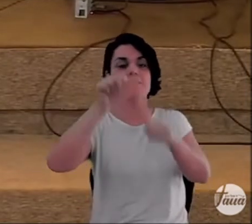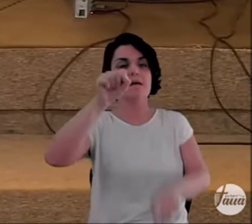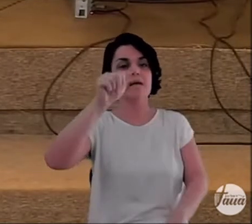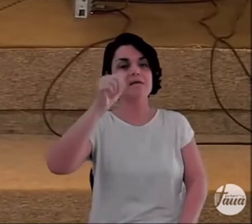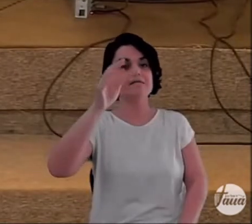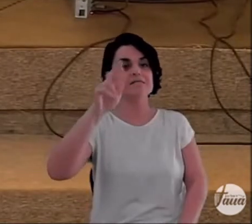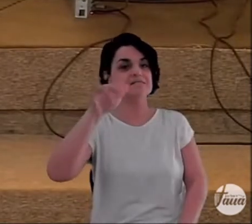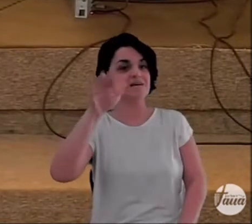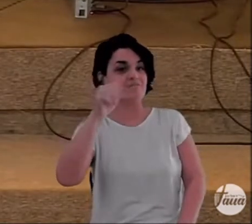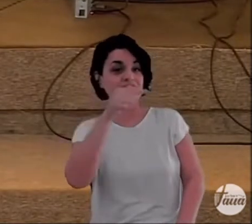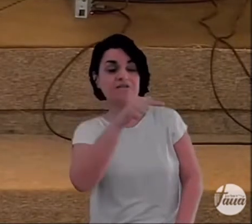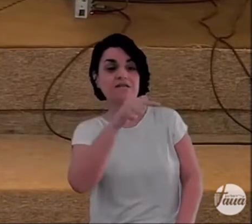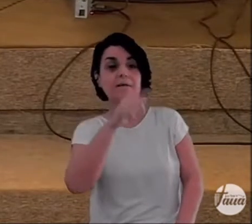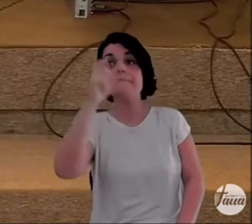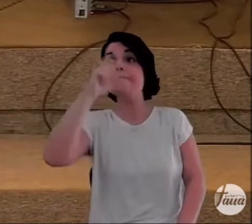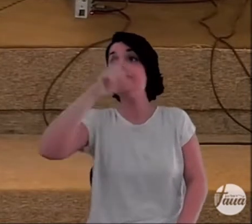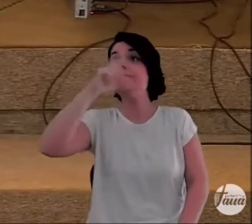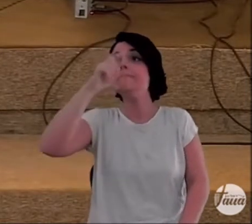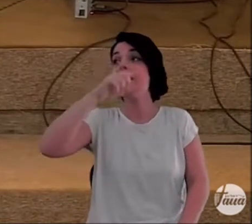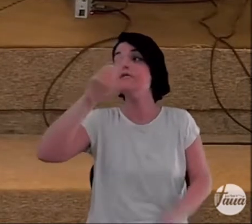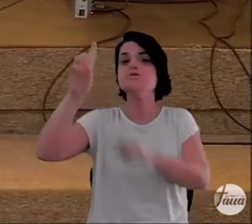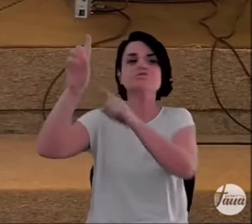morreu, porque mentiram para Deus.